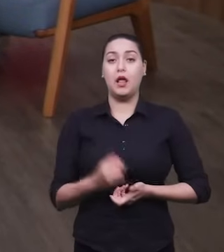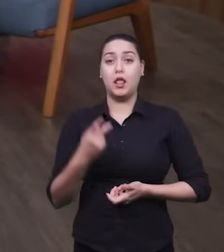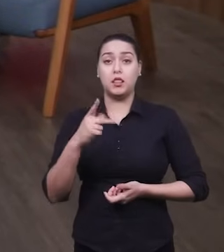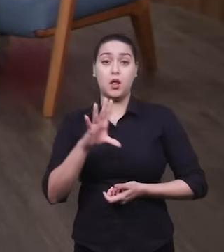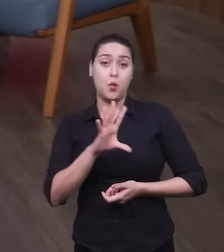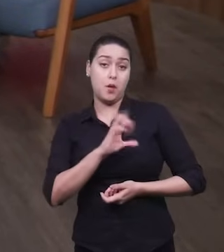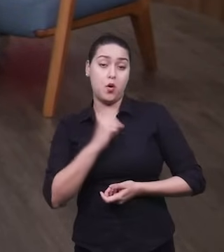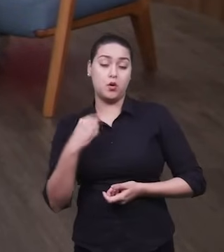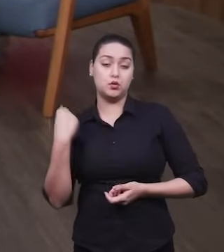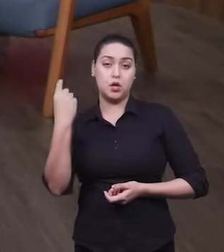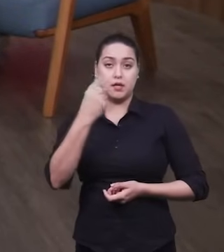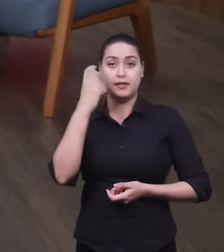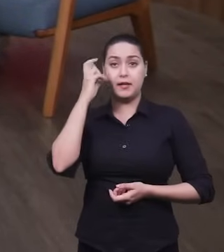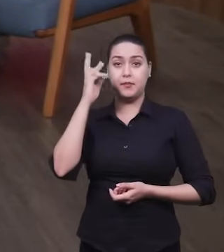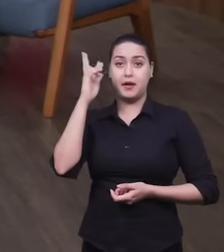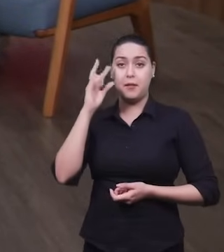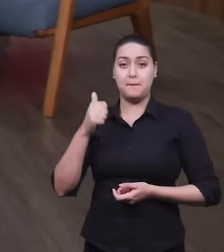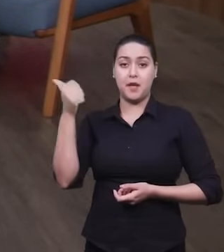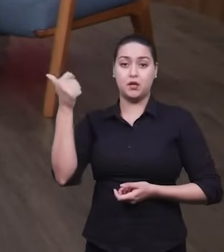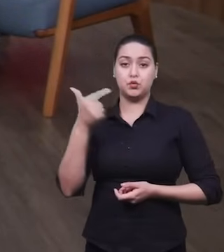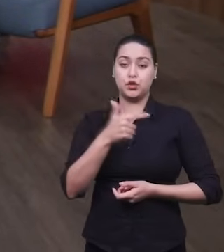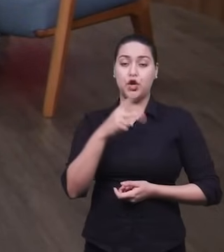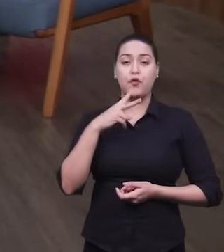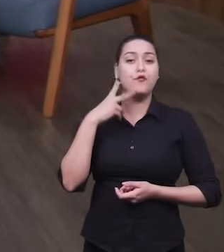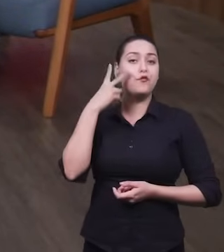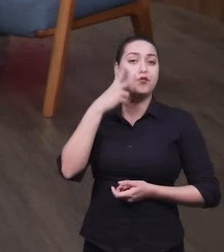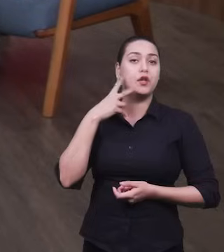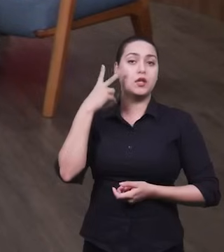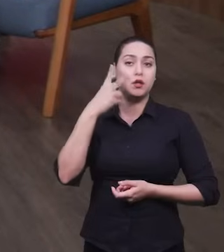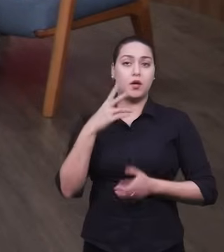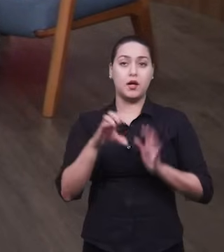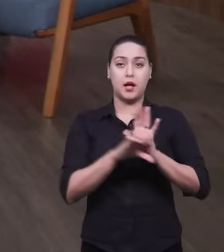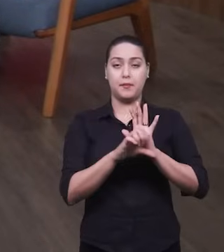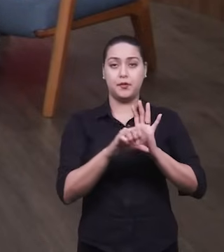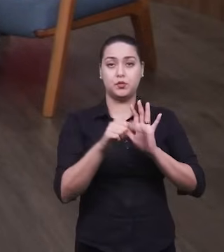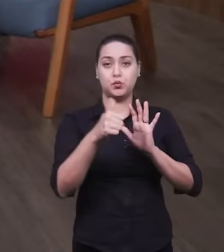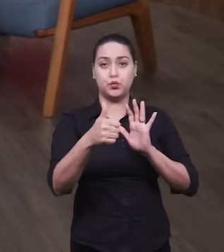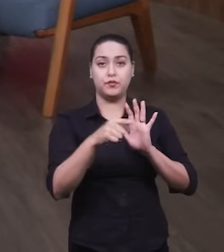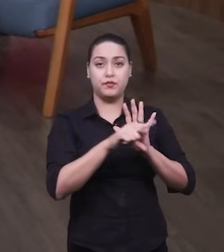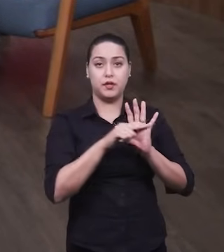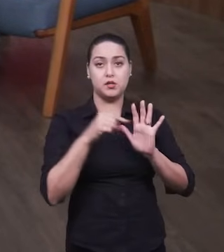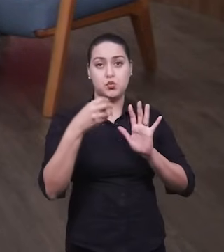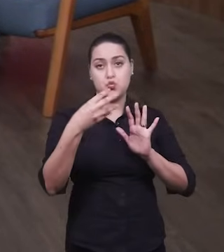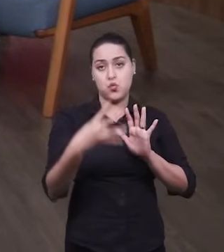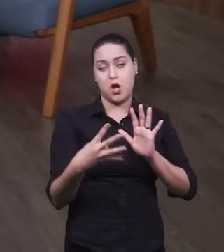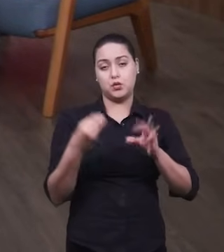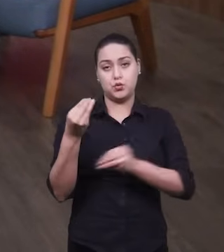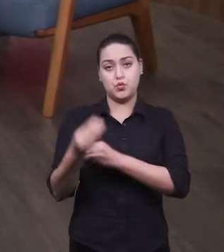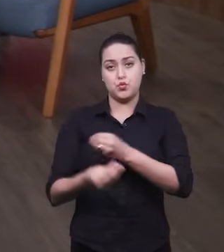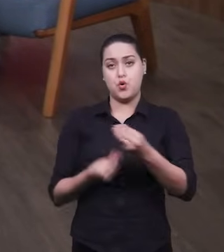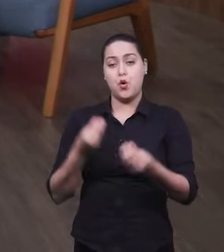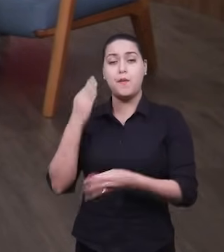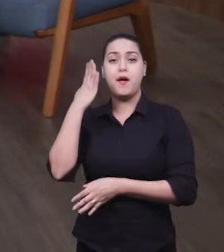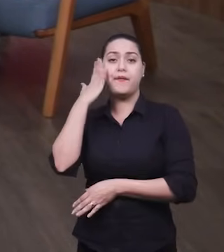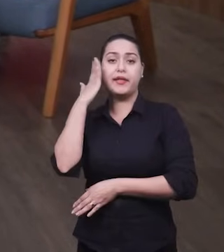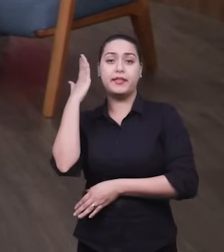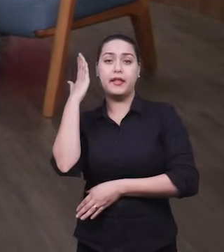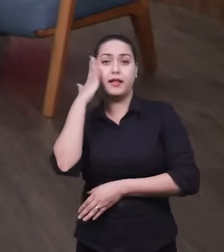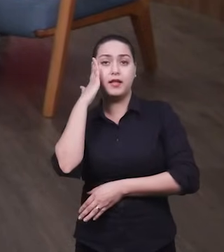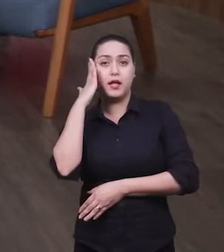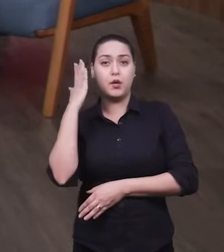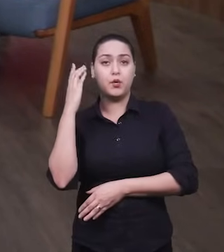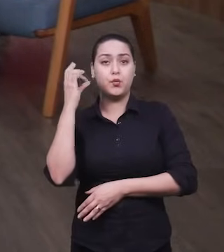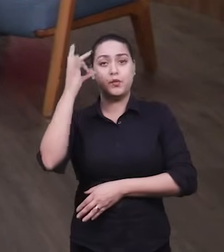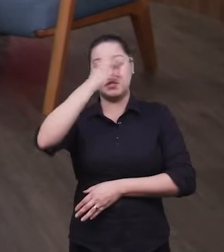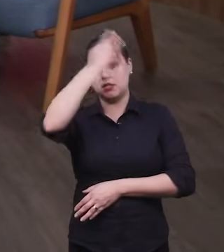assim: do teu amor nos lembraremos mais do que o vinho. Está no capítulo 1, verso 4. Como é que a gente pode